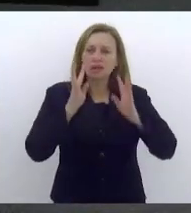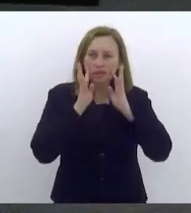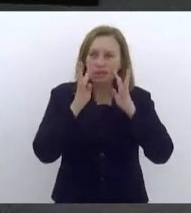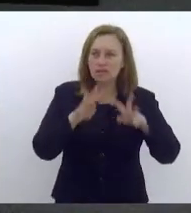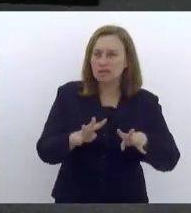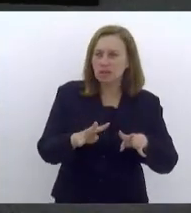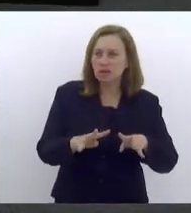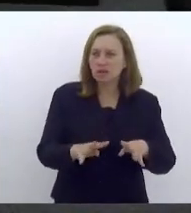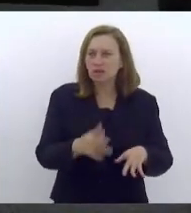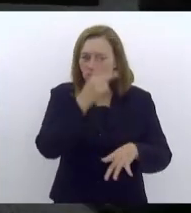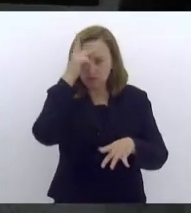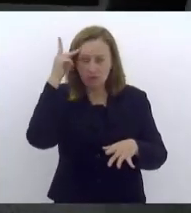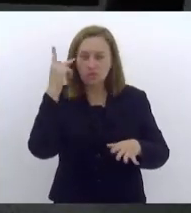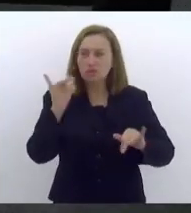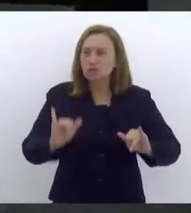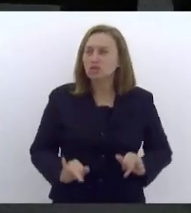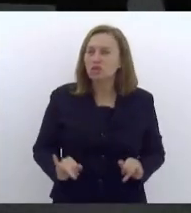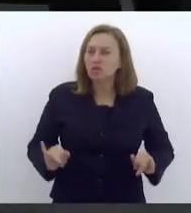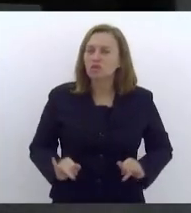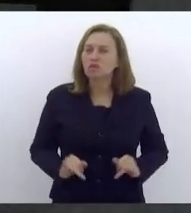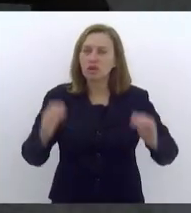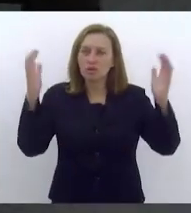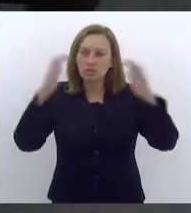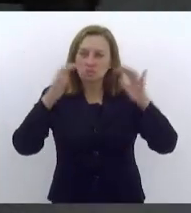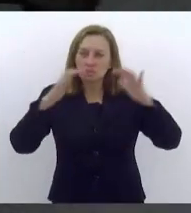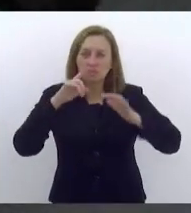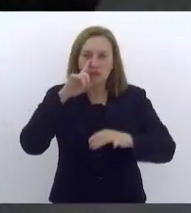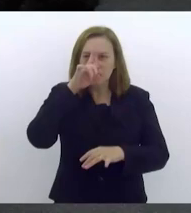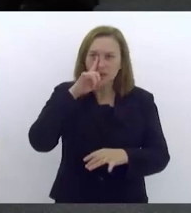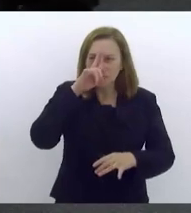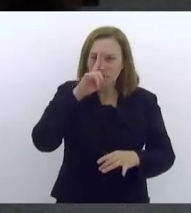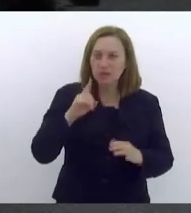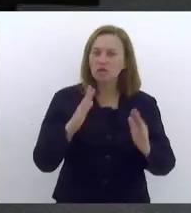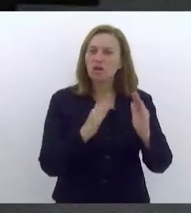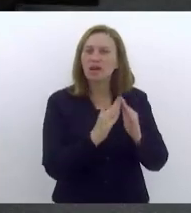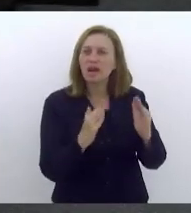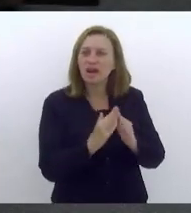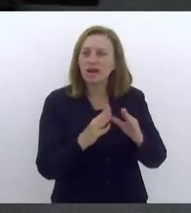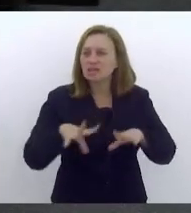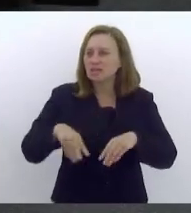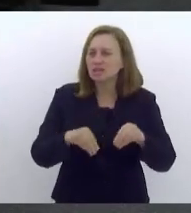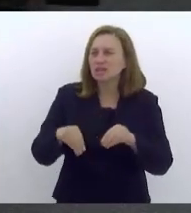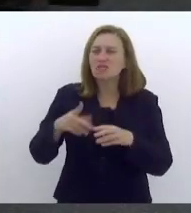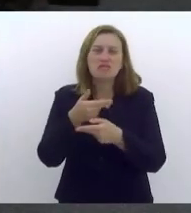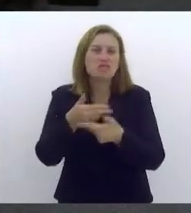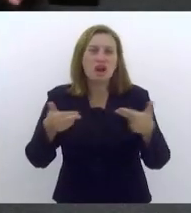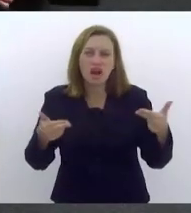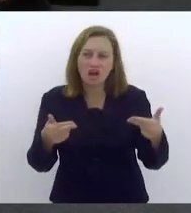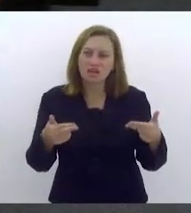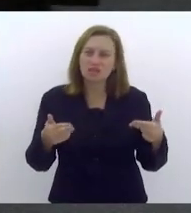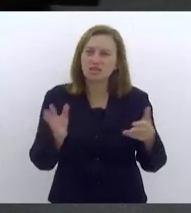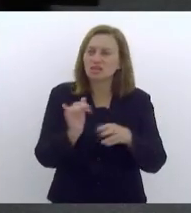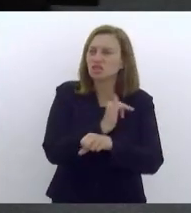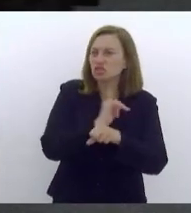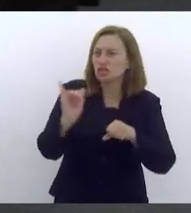famílias vítimas de tragédia. Possibilidade de compra assistida, lote urbanizado, uma série de alternativas. E a gente não